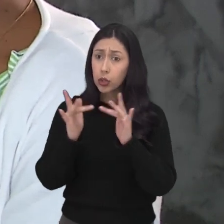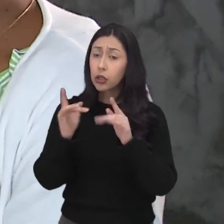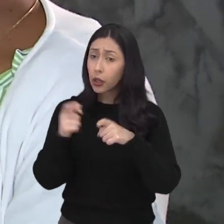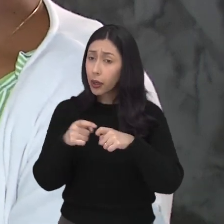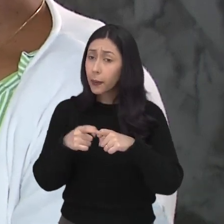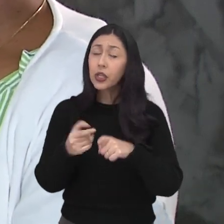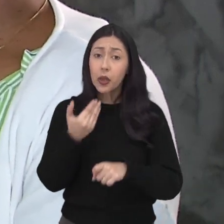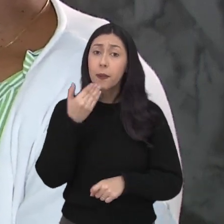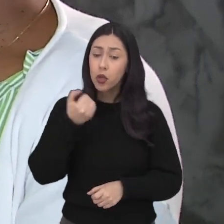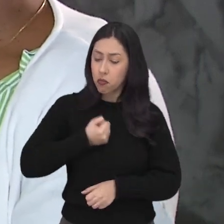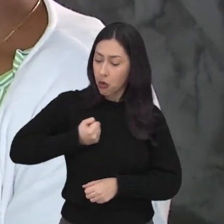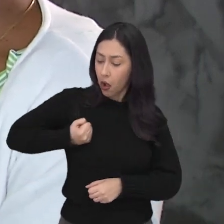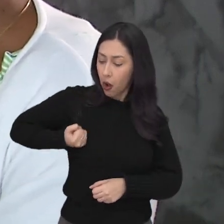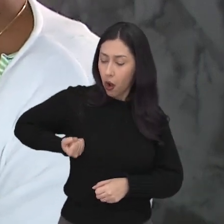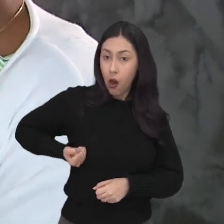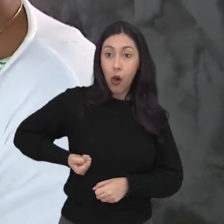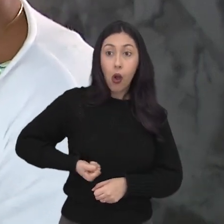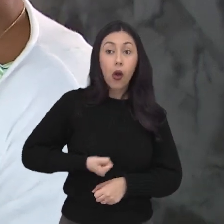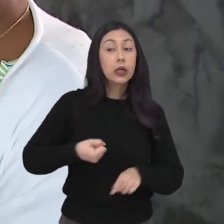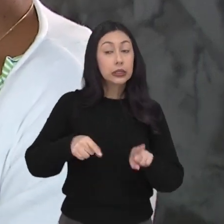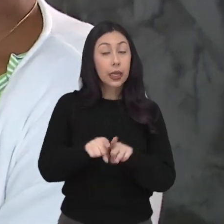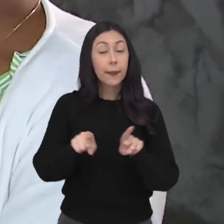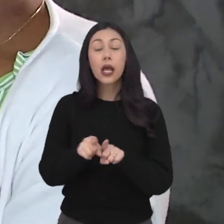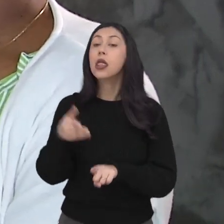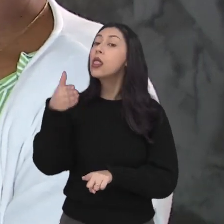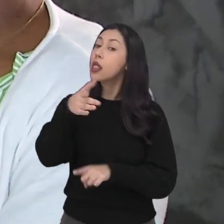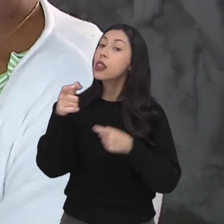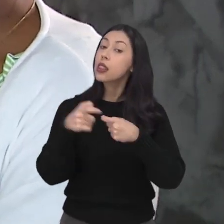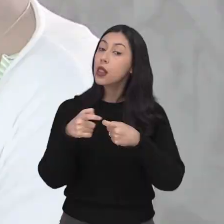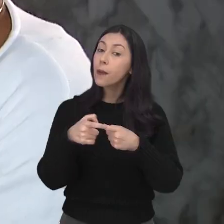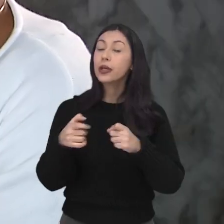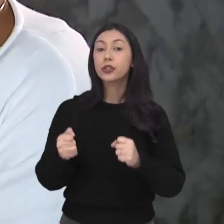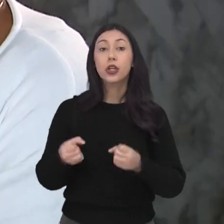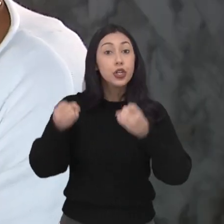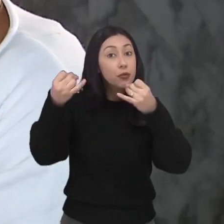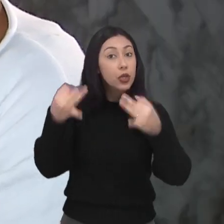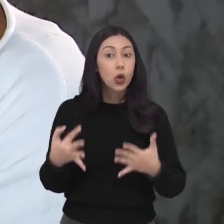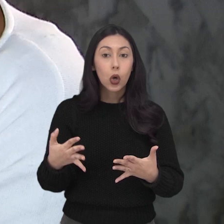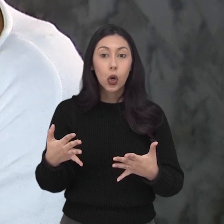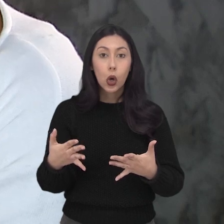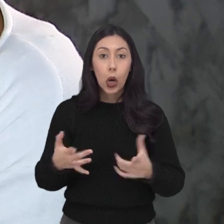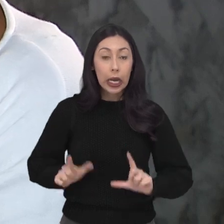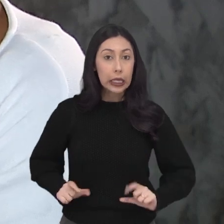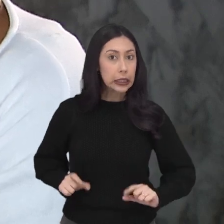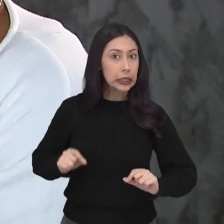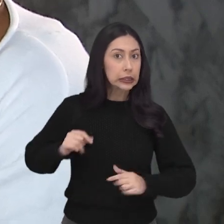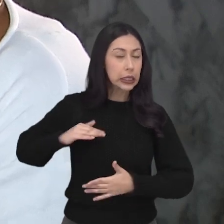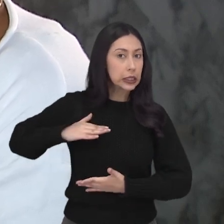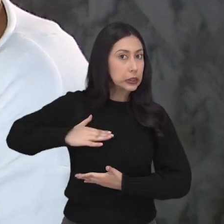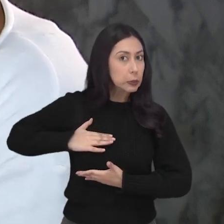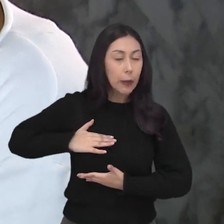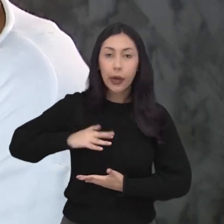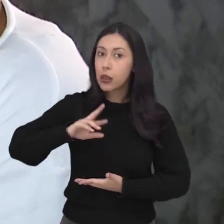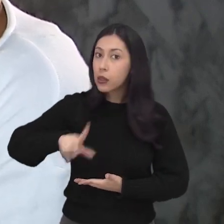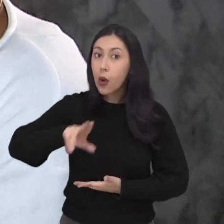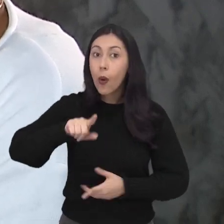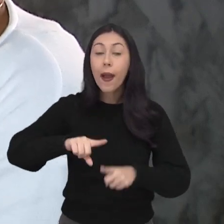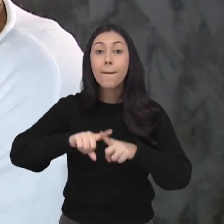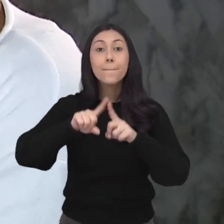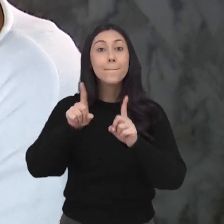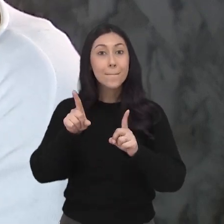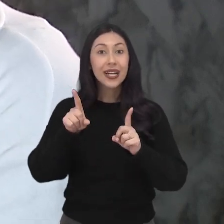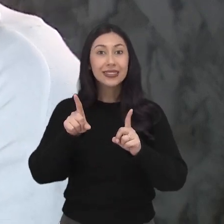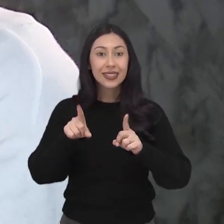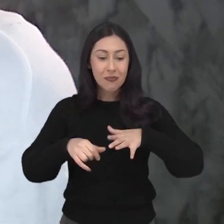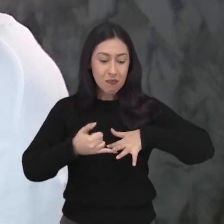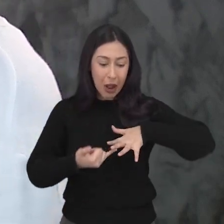médica, né? E aí ela pediu para mim fazer um ultrassom e passar no mastologista. Deu que então era menos invasivo, que não era câncer de mama,